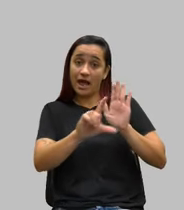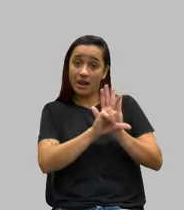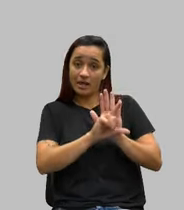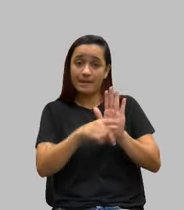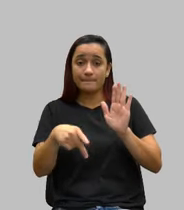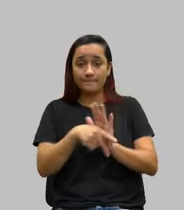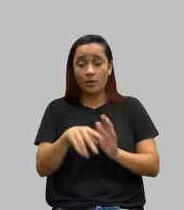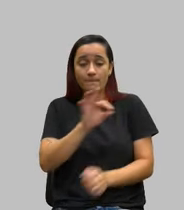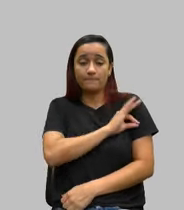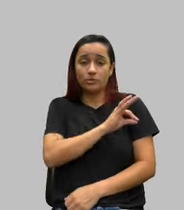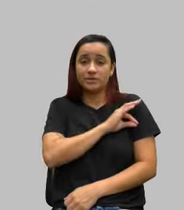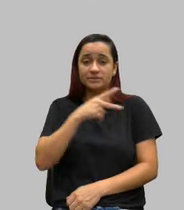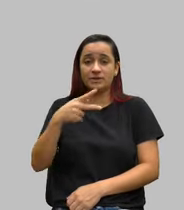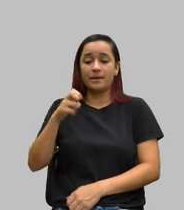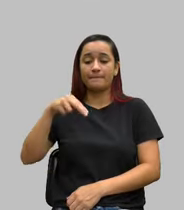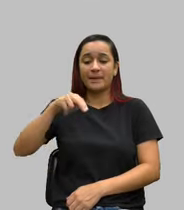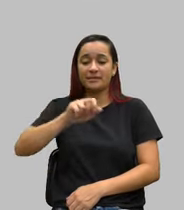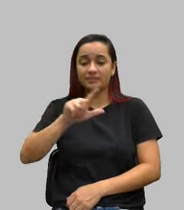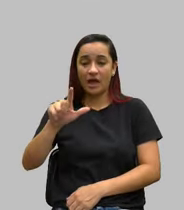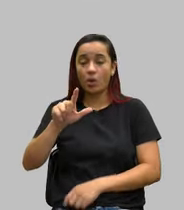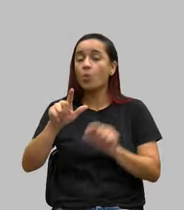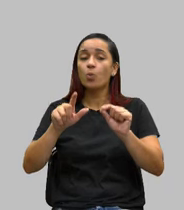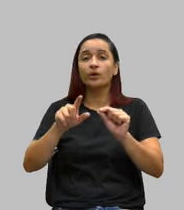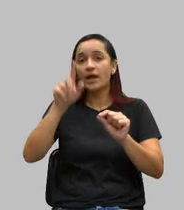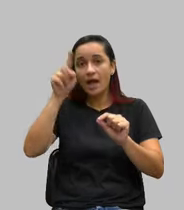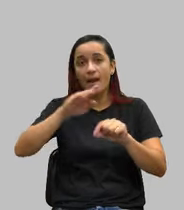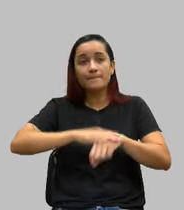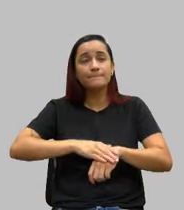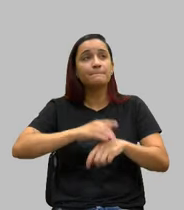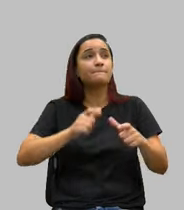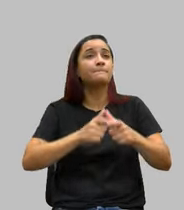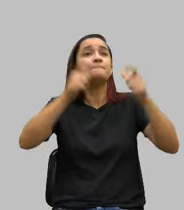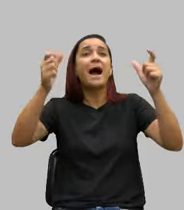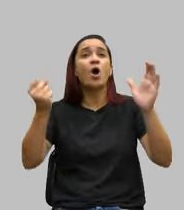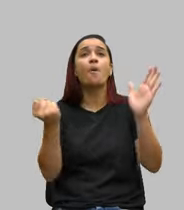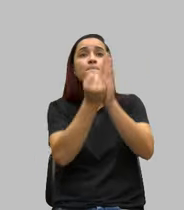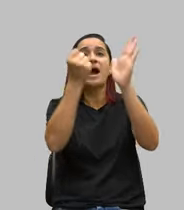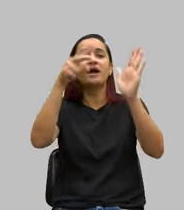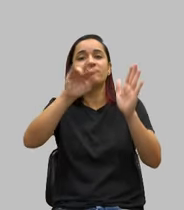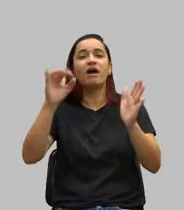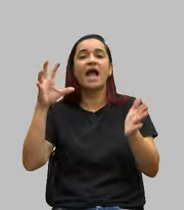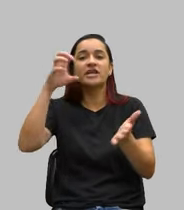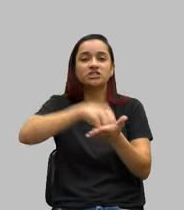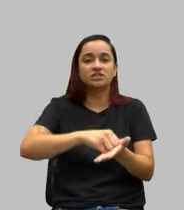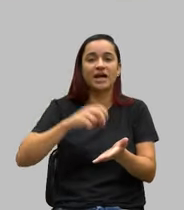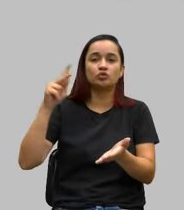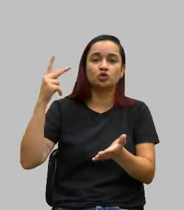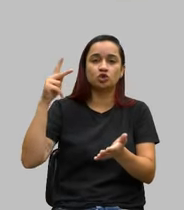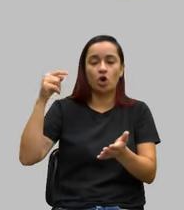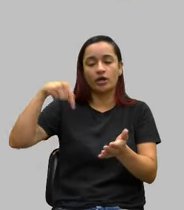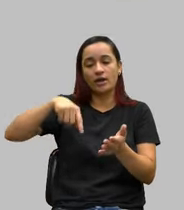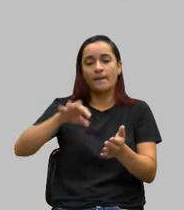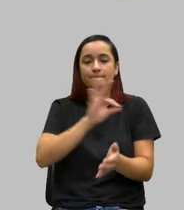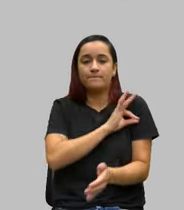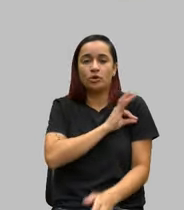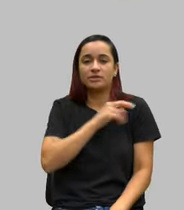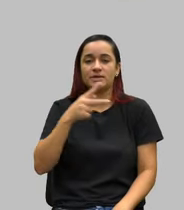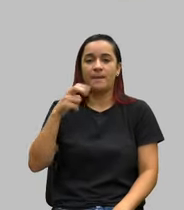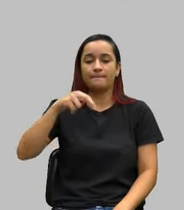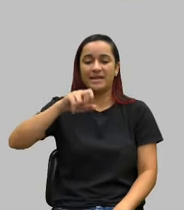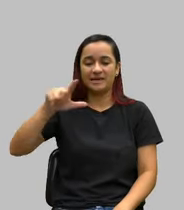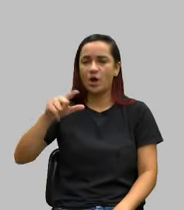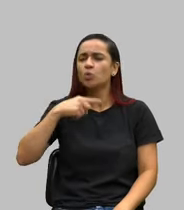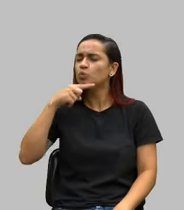penal será o maior feito que o senhor Poderá deixar registrado na história da polícia penal o senhor não precisa ter dúvida